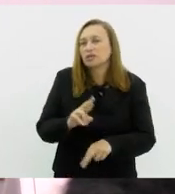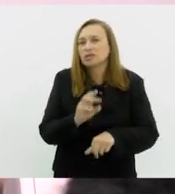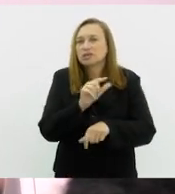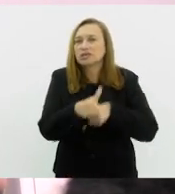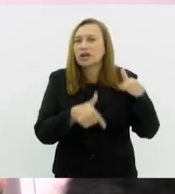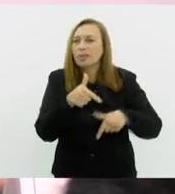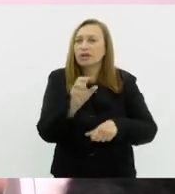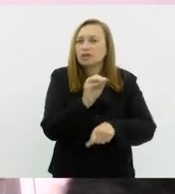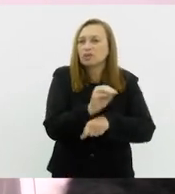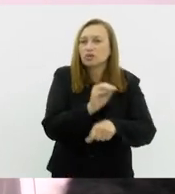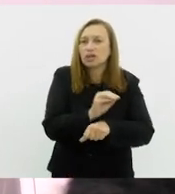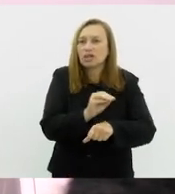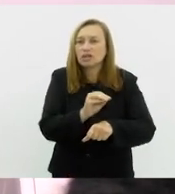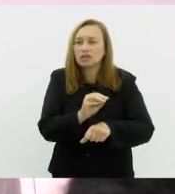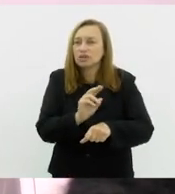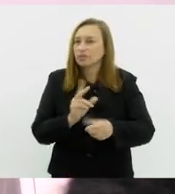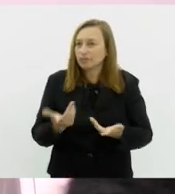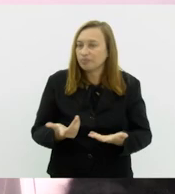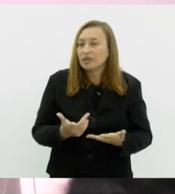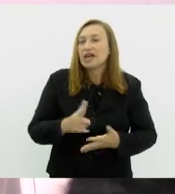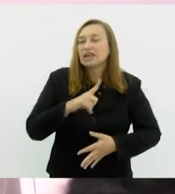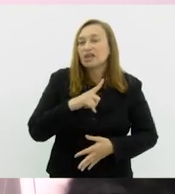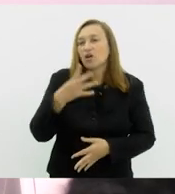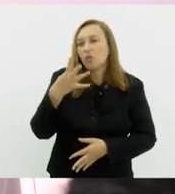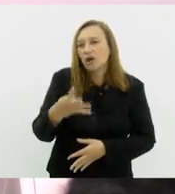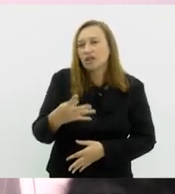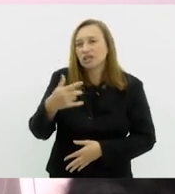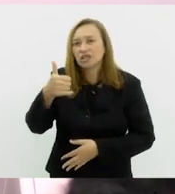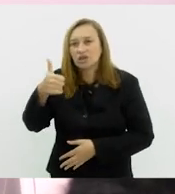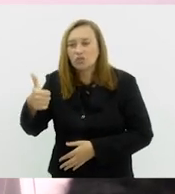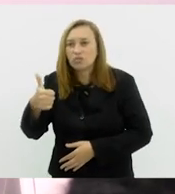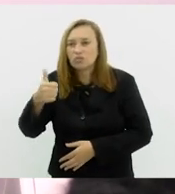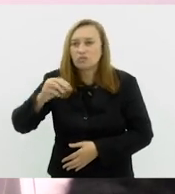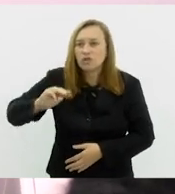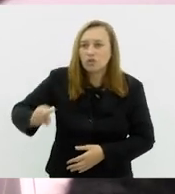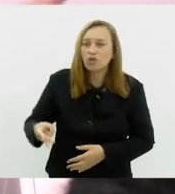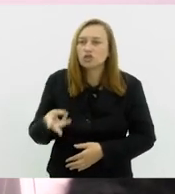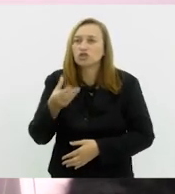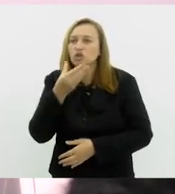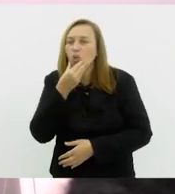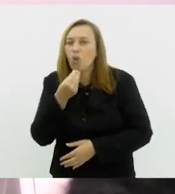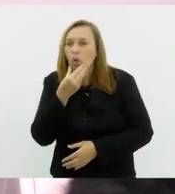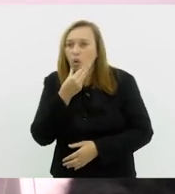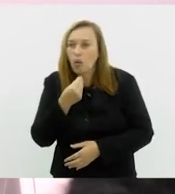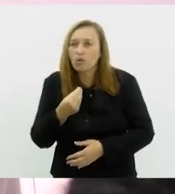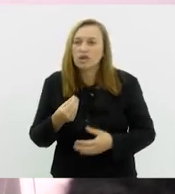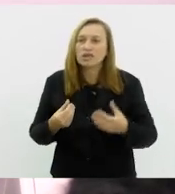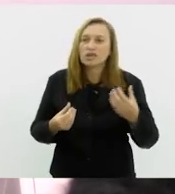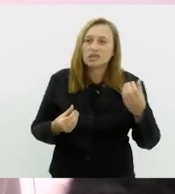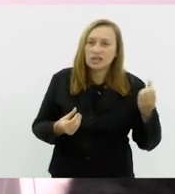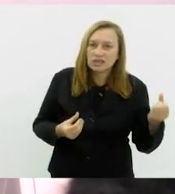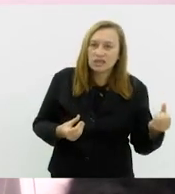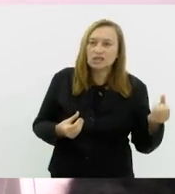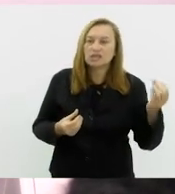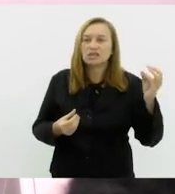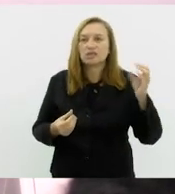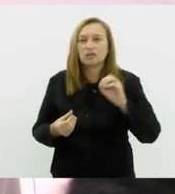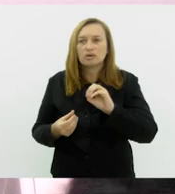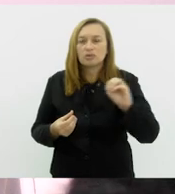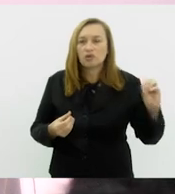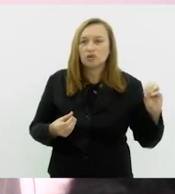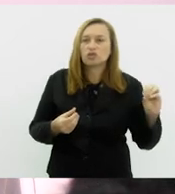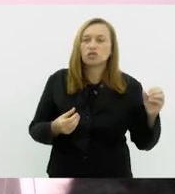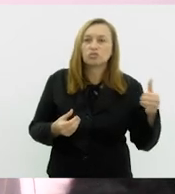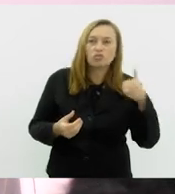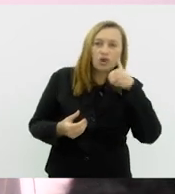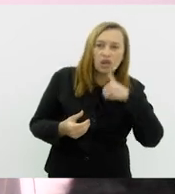quanto ele é sobrecarga. E aí a gente tem 41 milhões de homens, 606 milhões de mulheres, 41 milhões de homens. 41